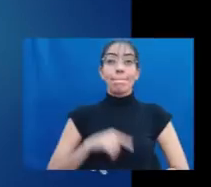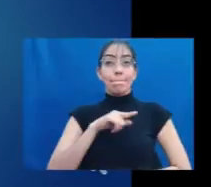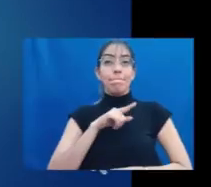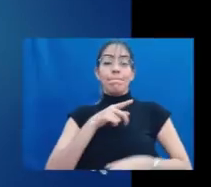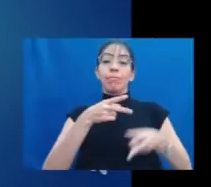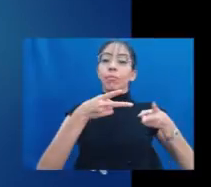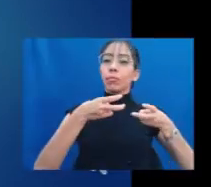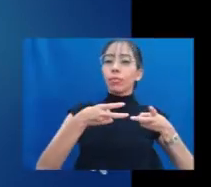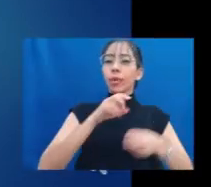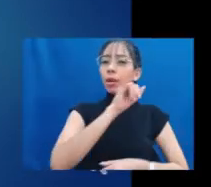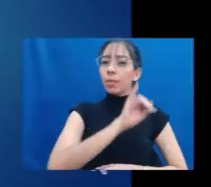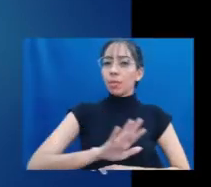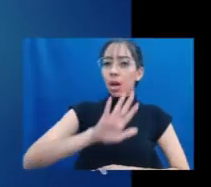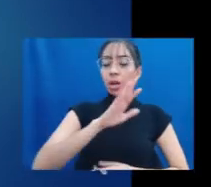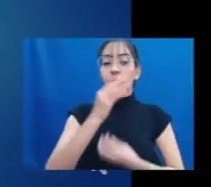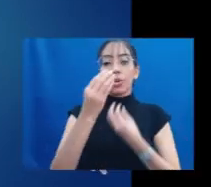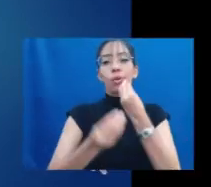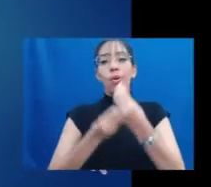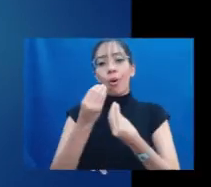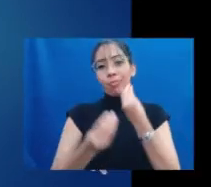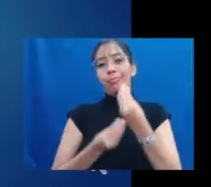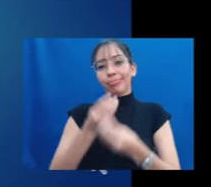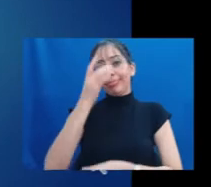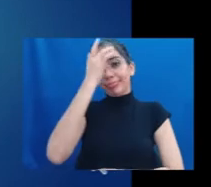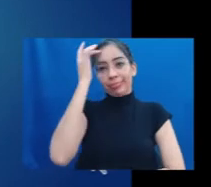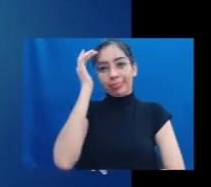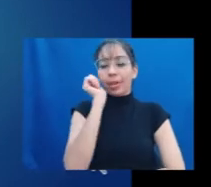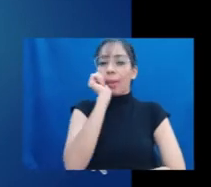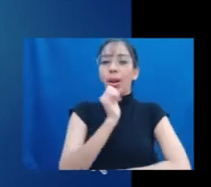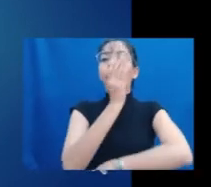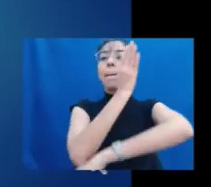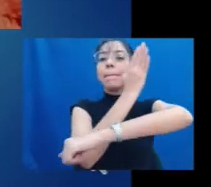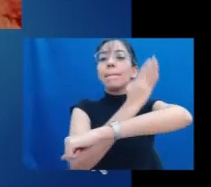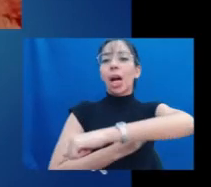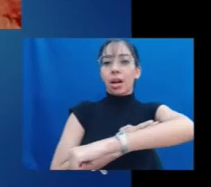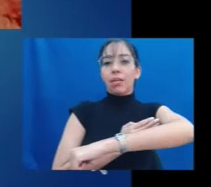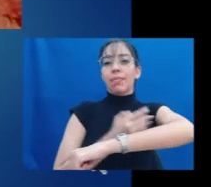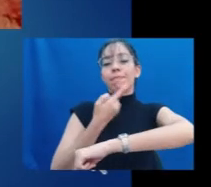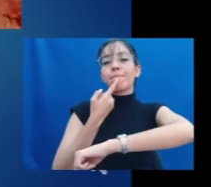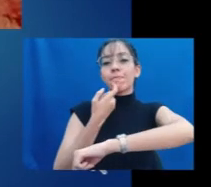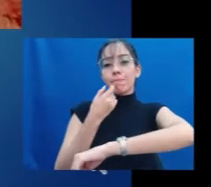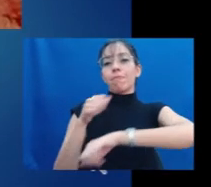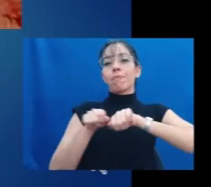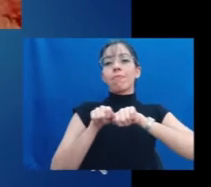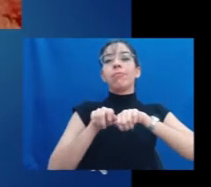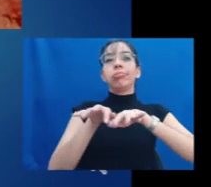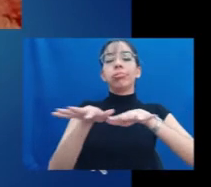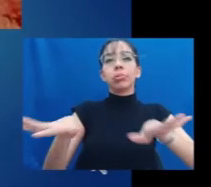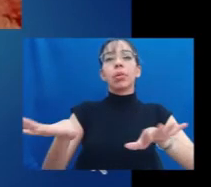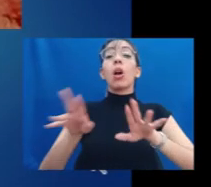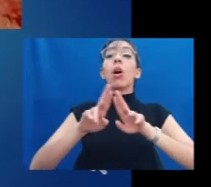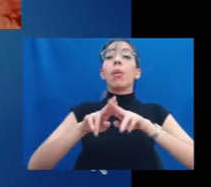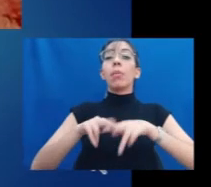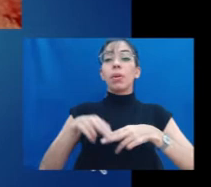Essa aqui é uma imagem terrível, né, que a gente vê aí da vítima, né? Então, gente, nós